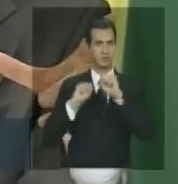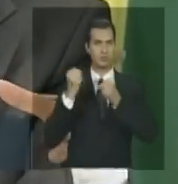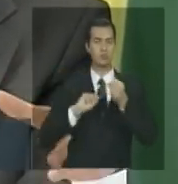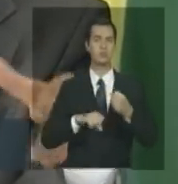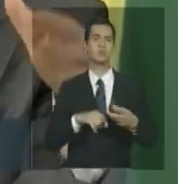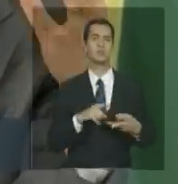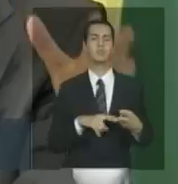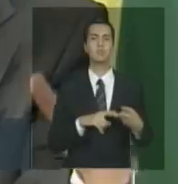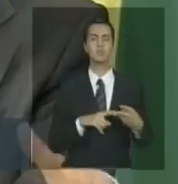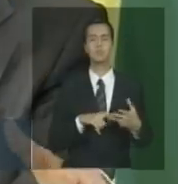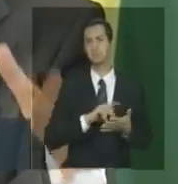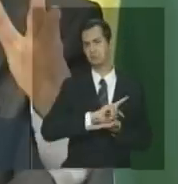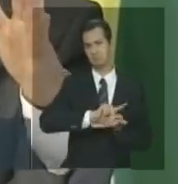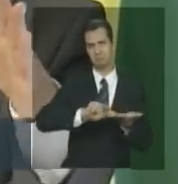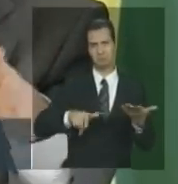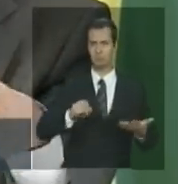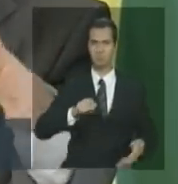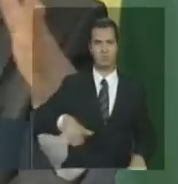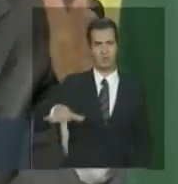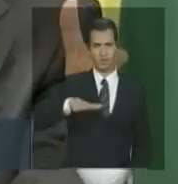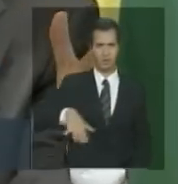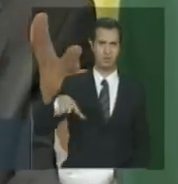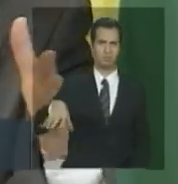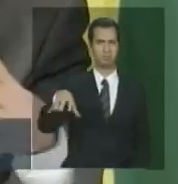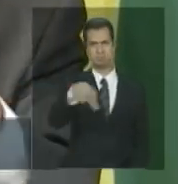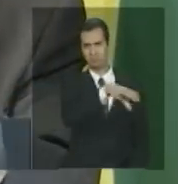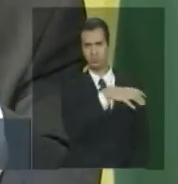nós estamos conversando com cada setor, nós vamos